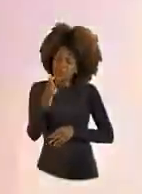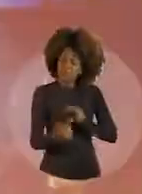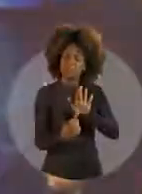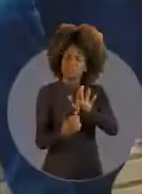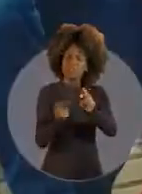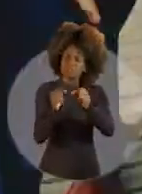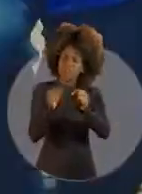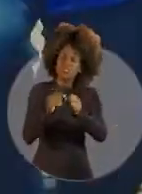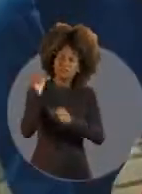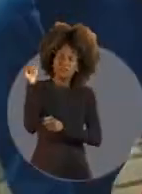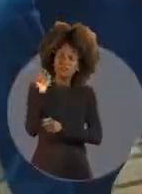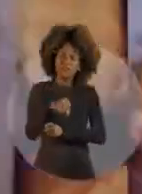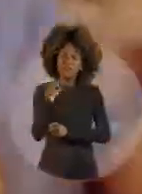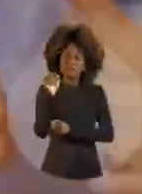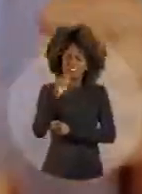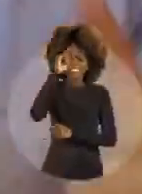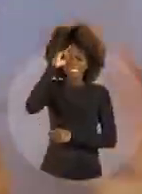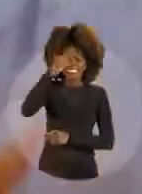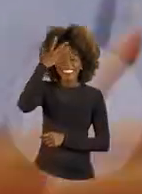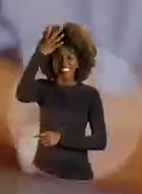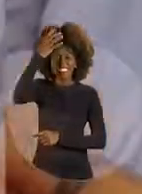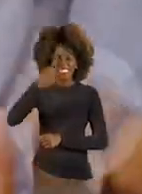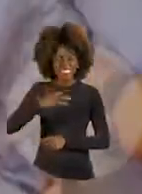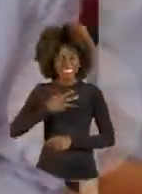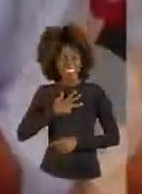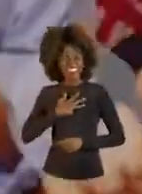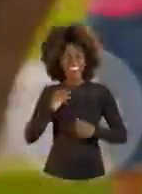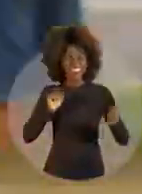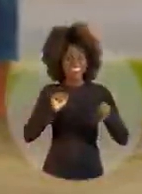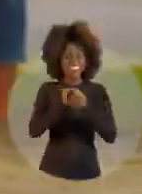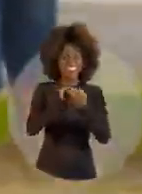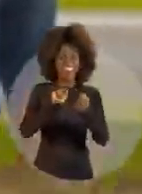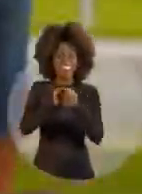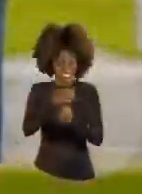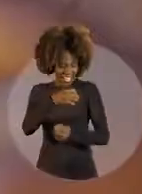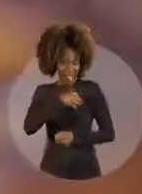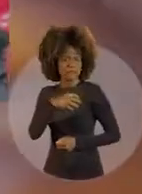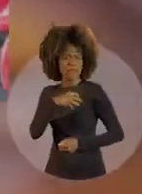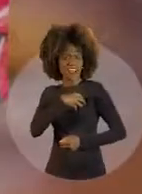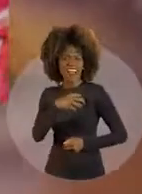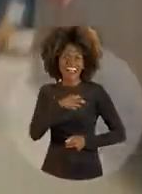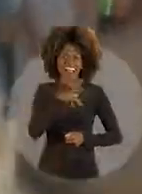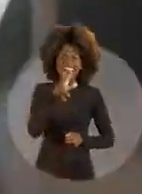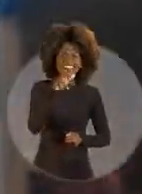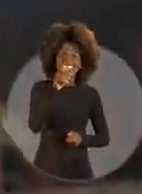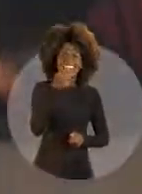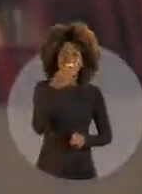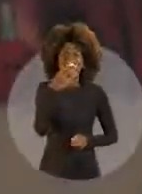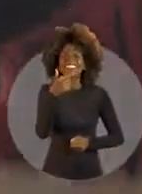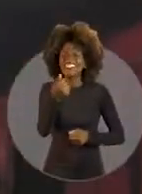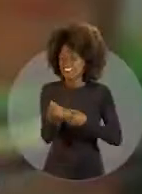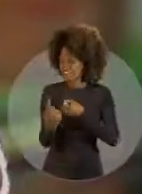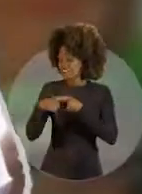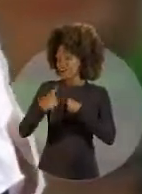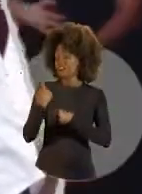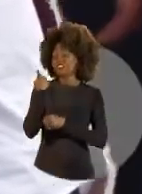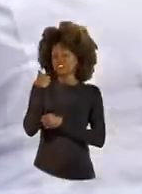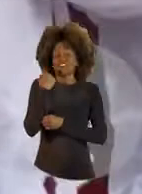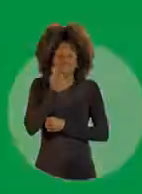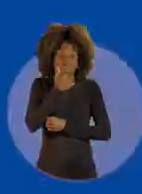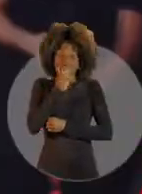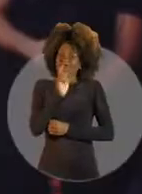faz. Lula é Jerônimo, Jerônimo é Lula. A Bahia vai com 13 sem voltar para